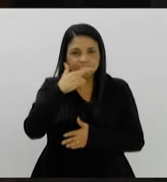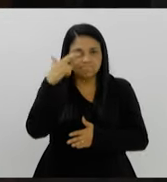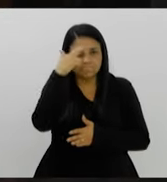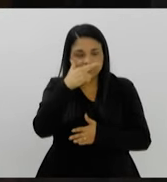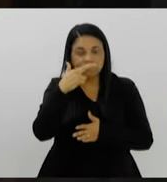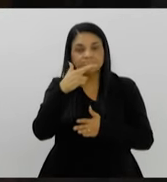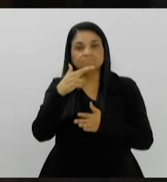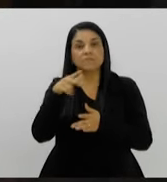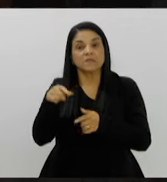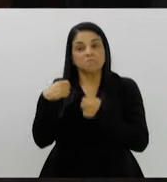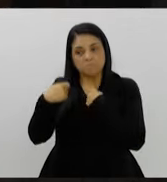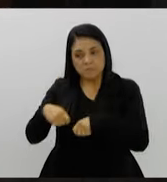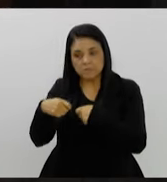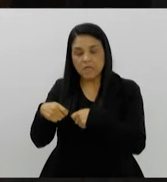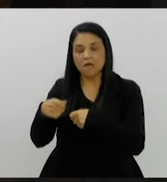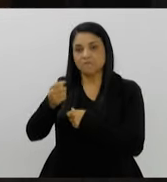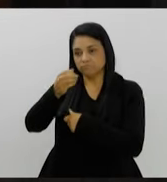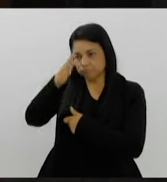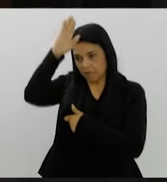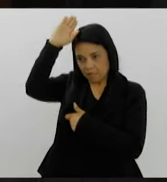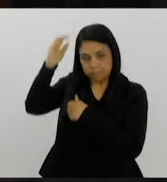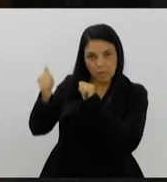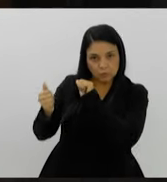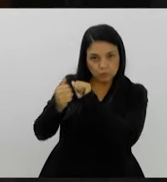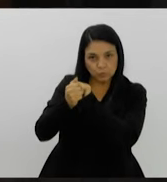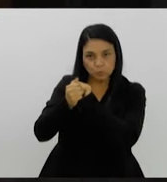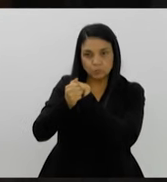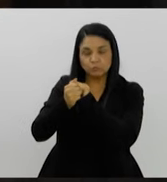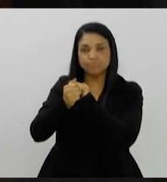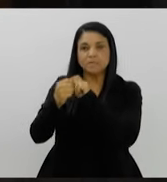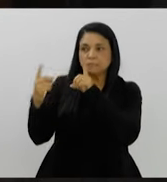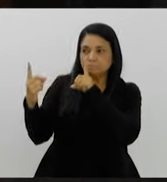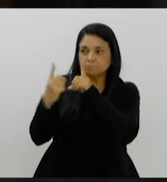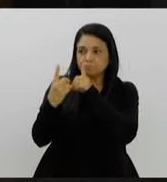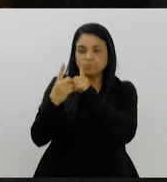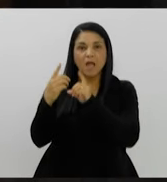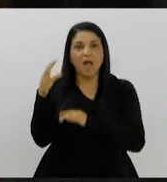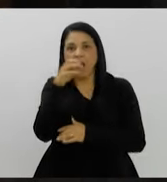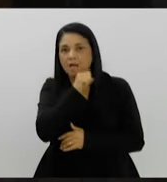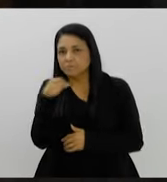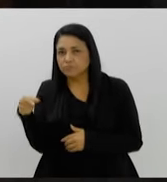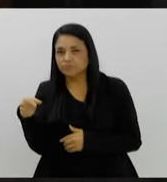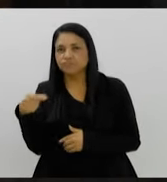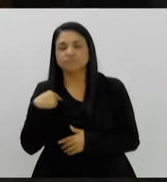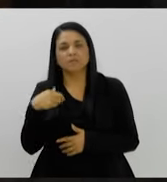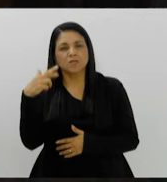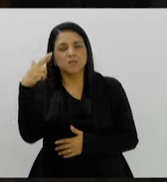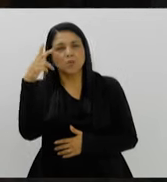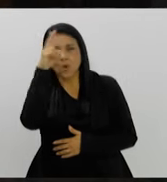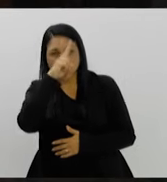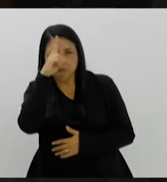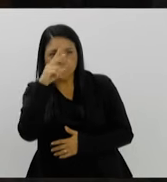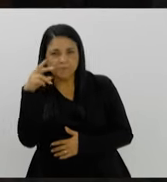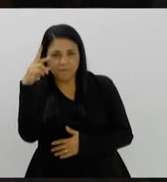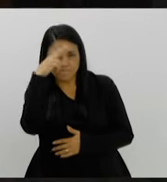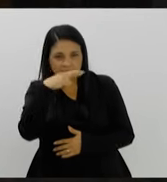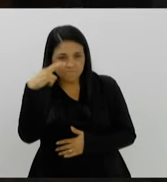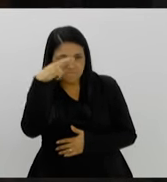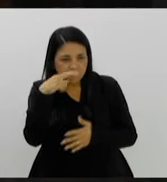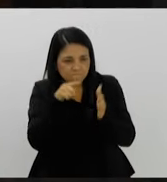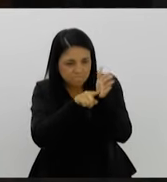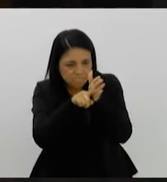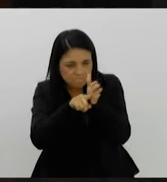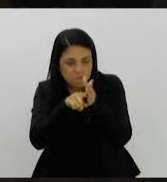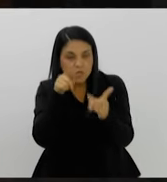atendimento era de imediato me me recordo uma das vezes das nossas fiscalizações Deputado Vinícius kolino que nós encontramos